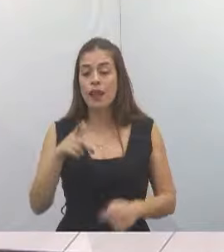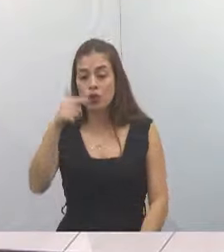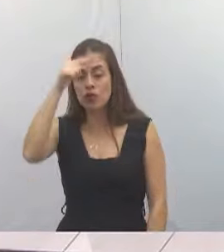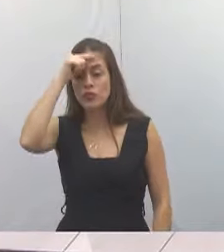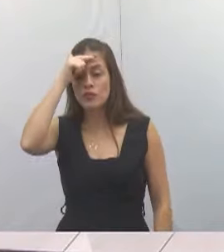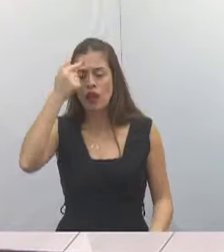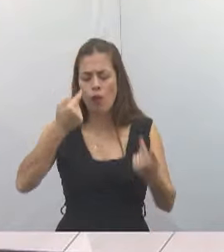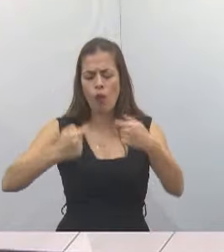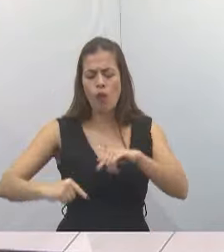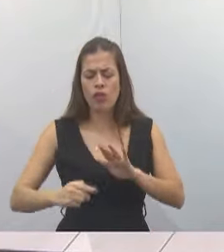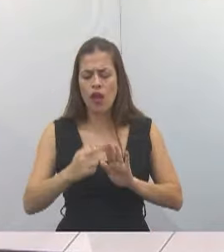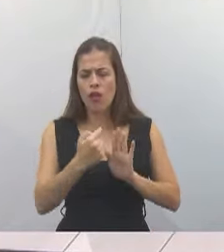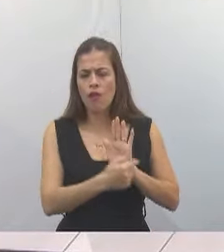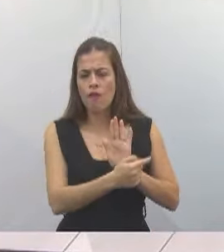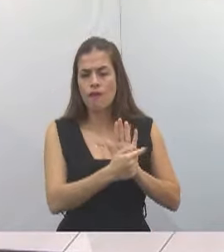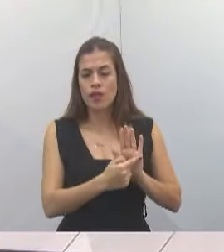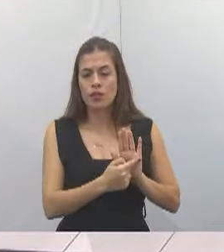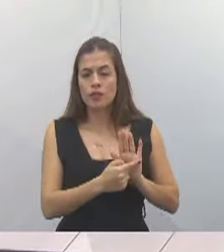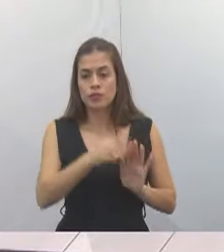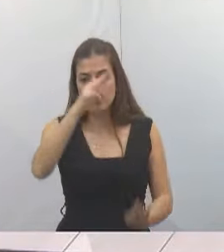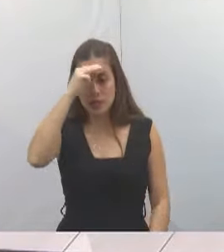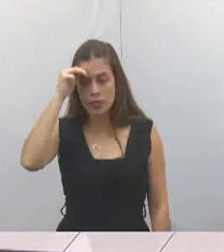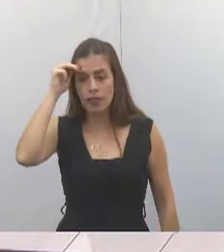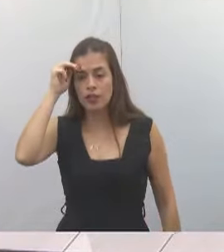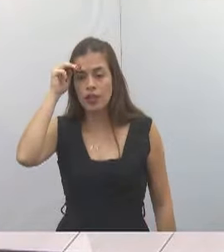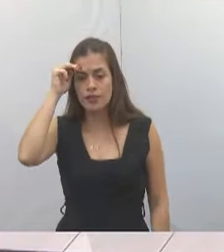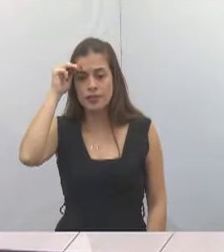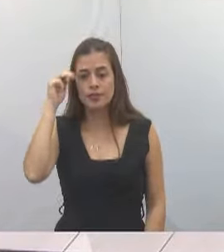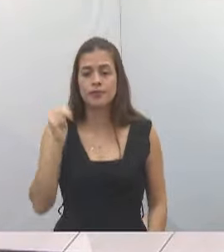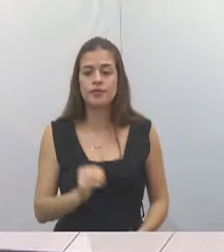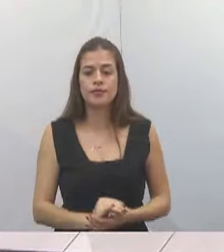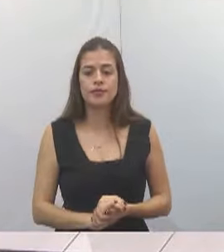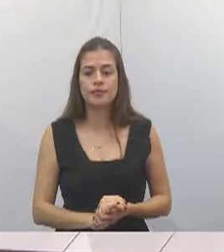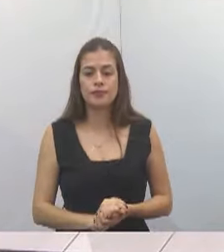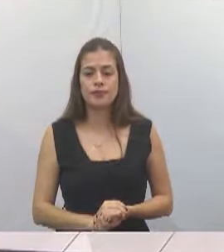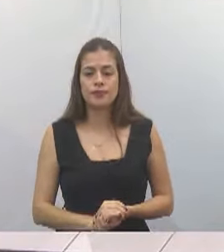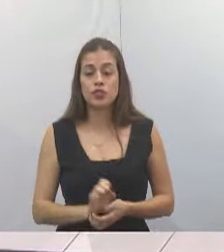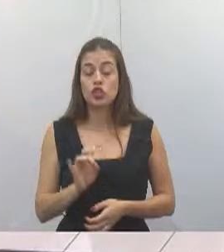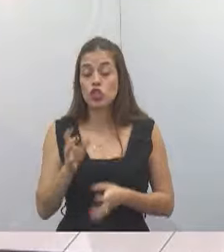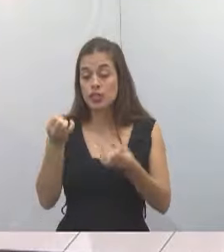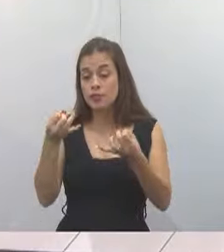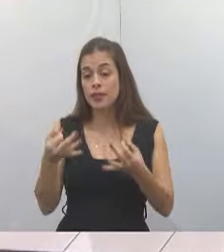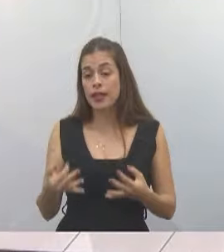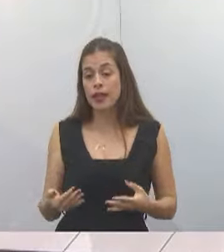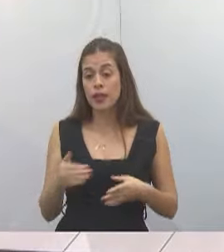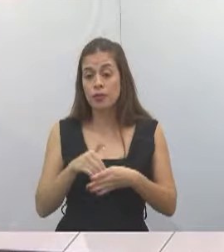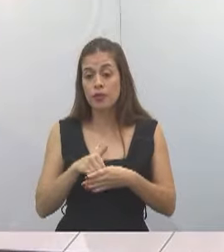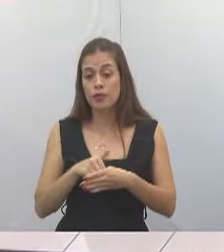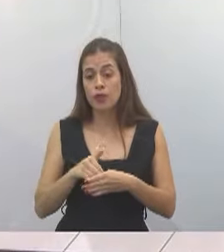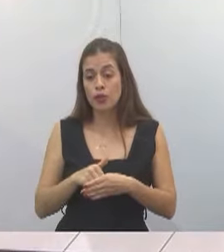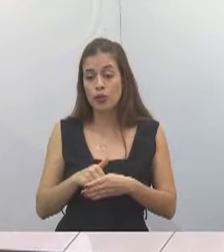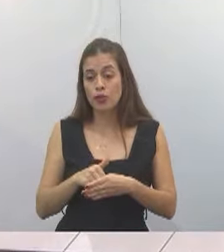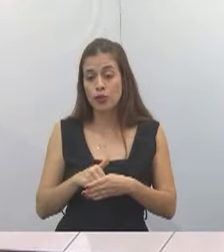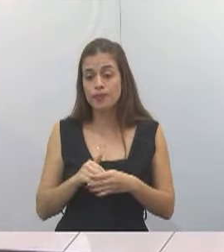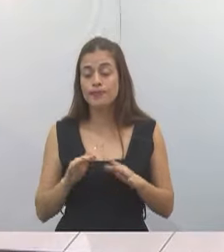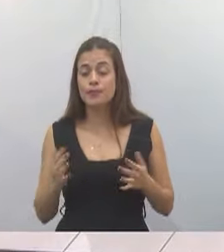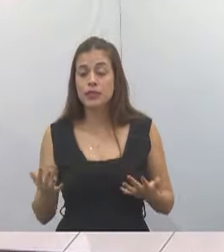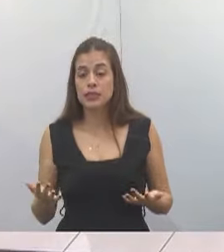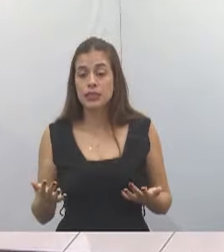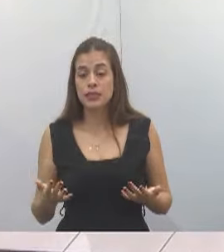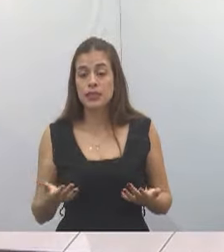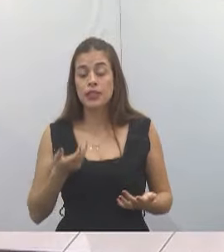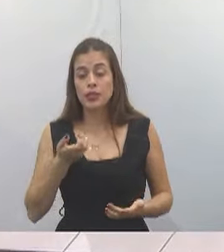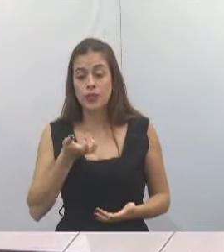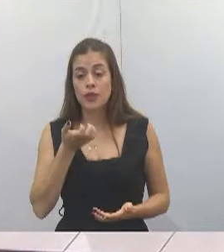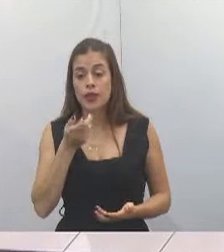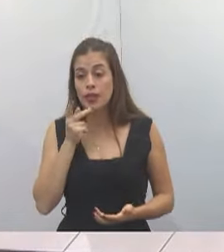veto. Como vota a vereadora Maria Amélia? Só justificando meu voto, senhor presidente, quero dizer